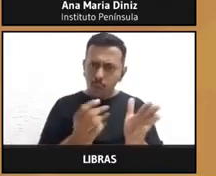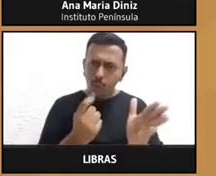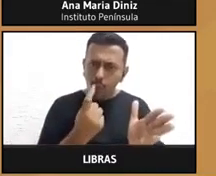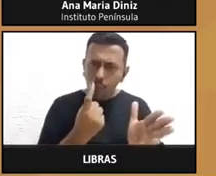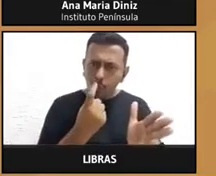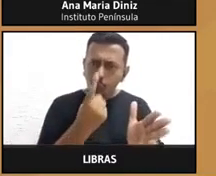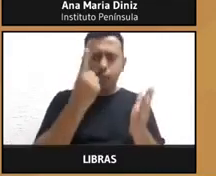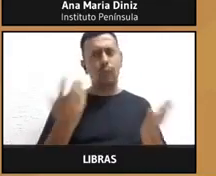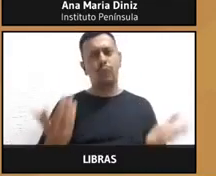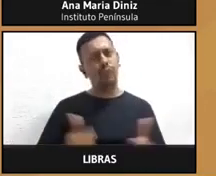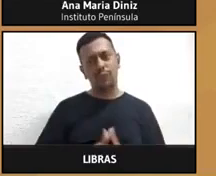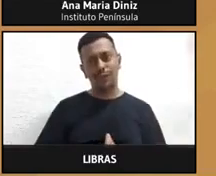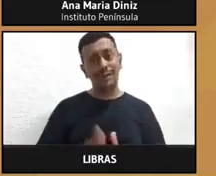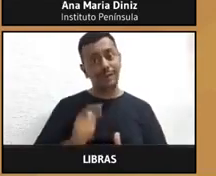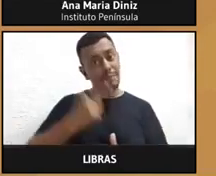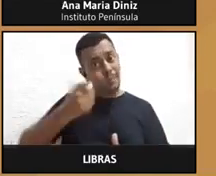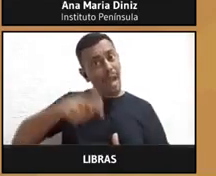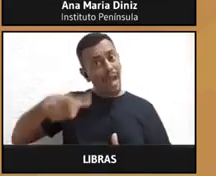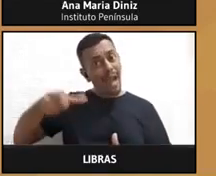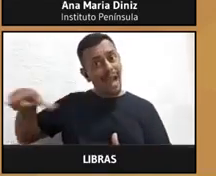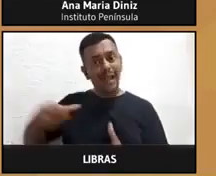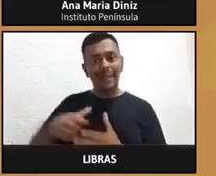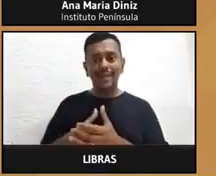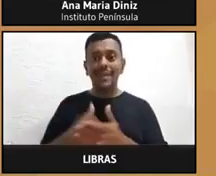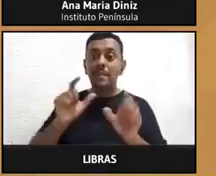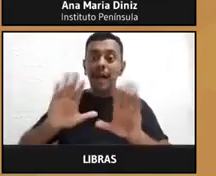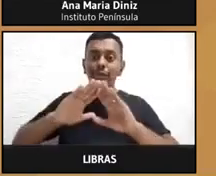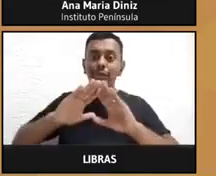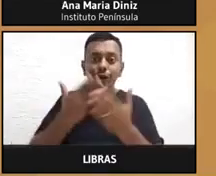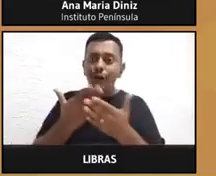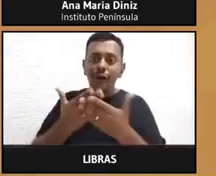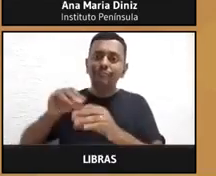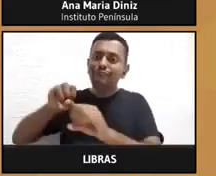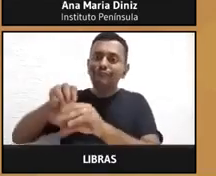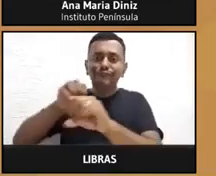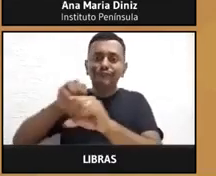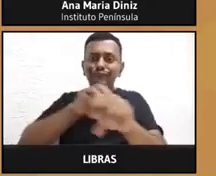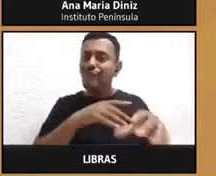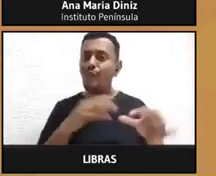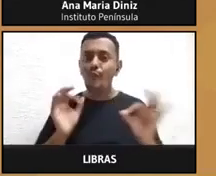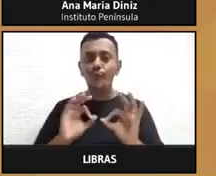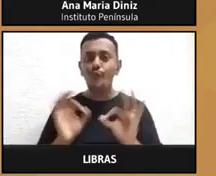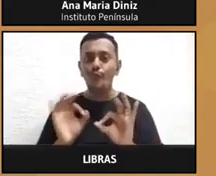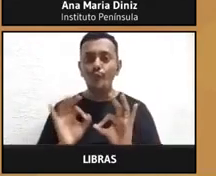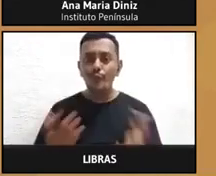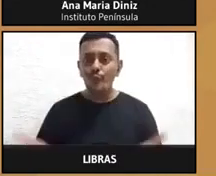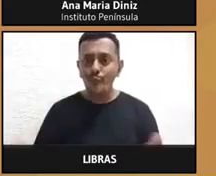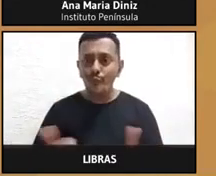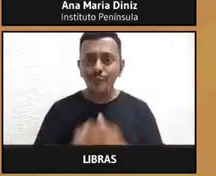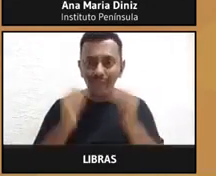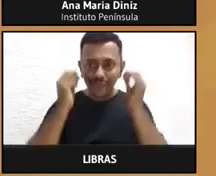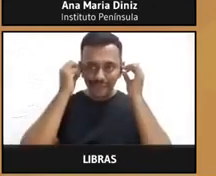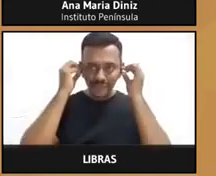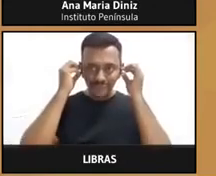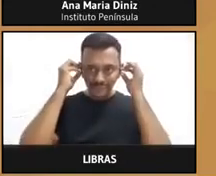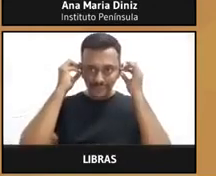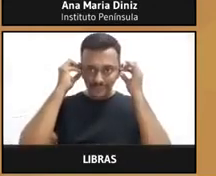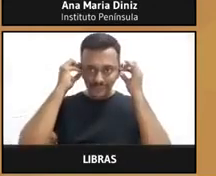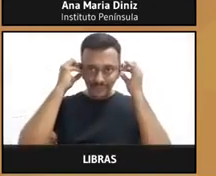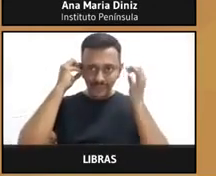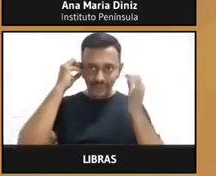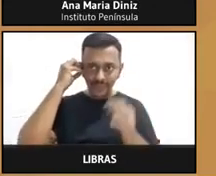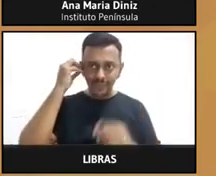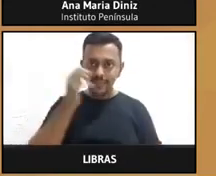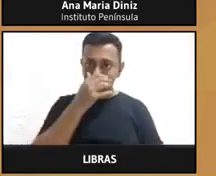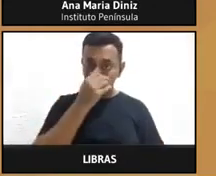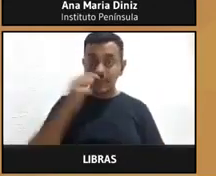E eu acho que o sistema de ensino não leva isso em conta. Eu tenho uma pergunta aqui. A professora Raquel,